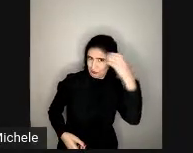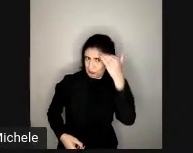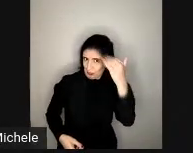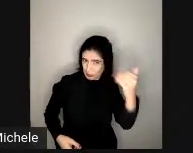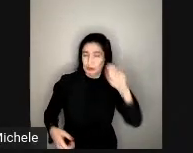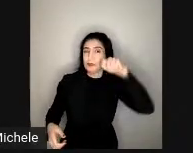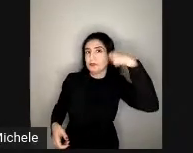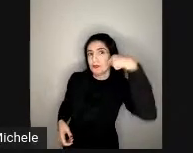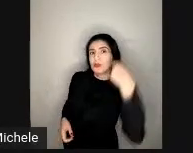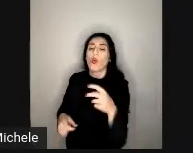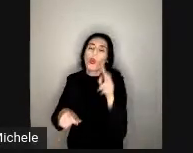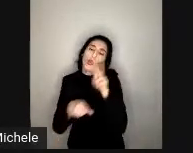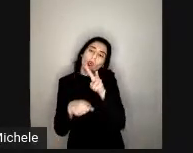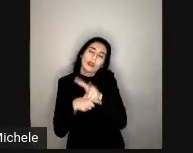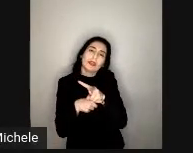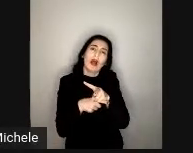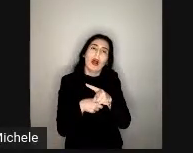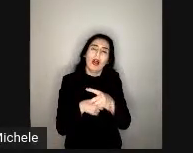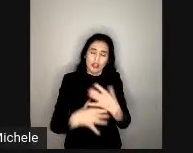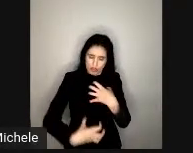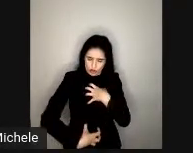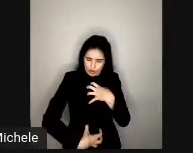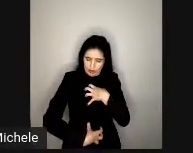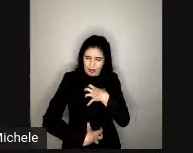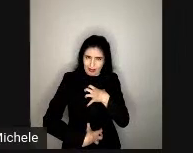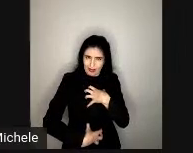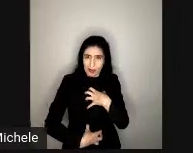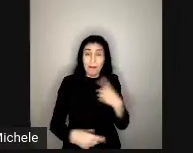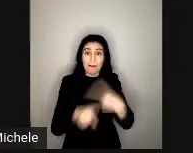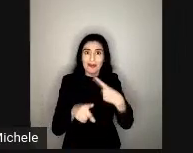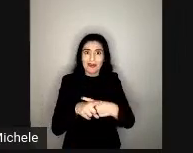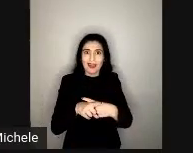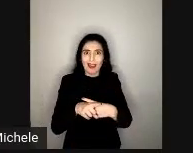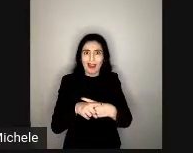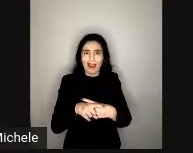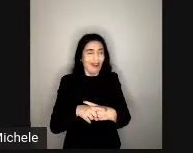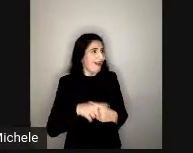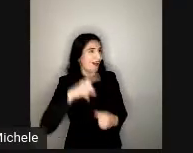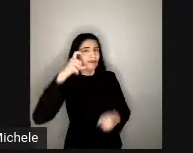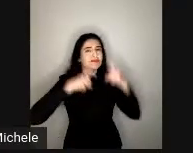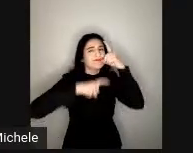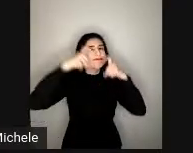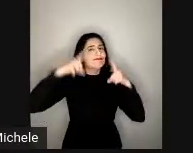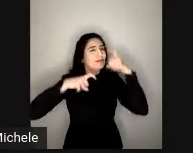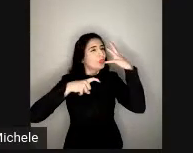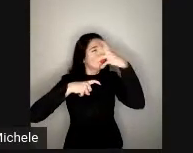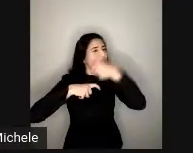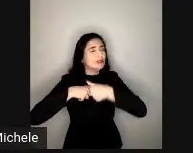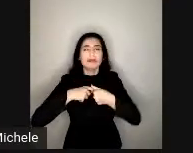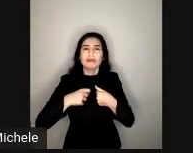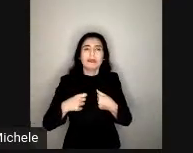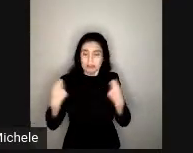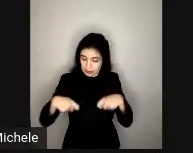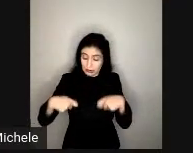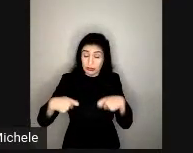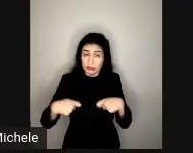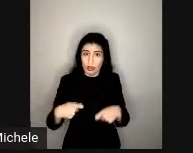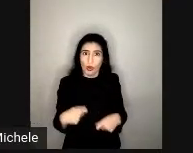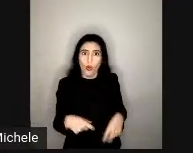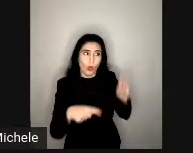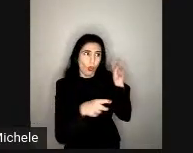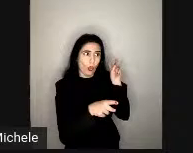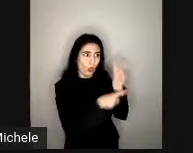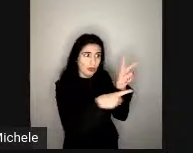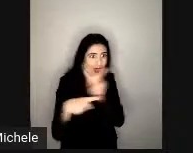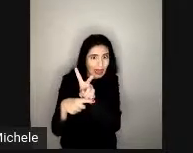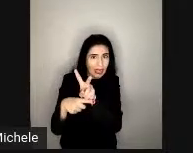cuide como pessoa, porque é a aparência que é vendida. Então, eu sempre tive nesse lugar de cuidar das pessoas e nunca cuidei de